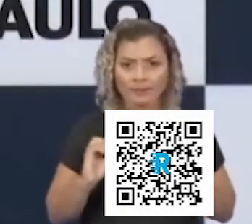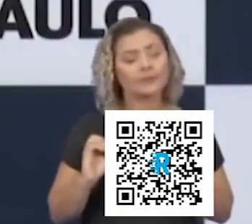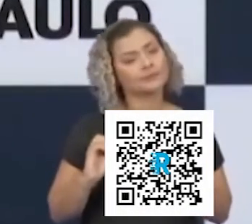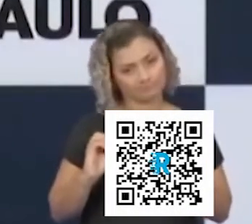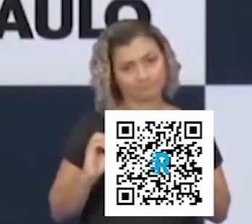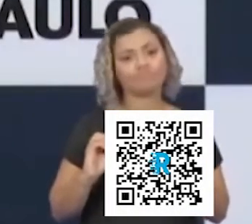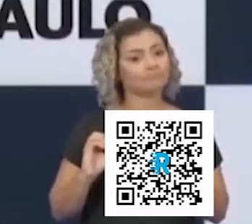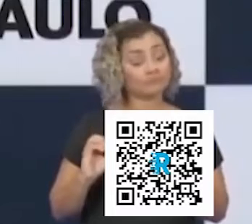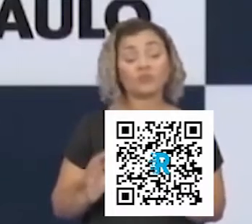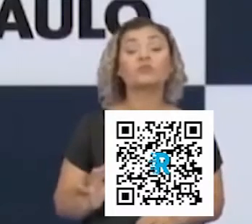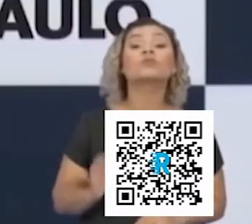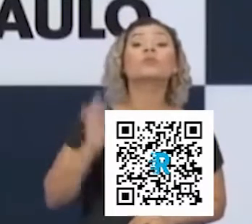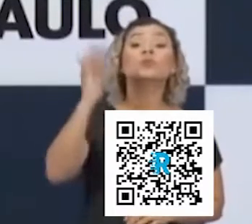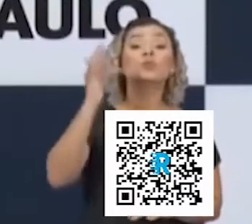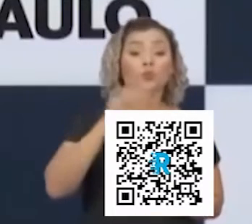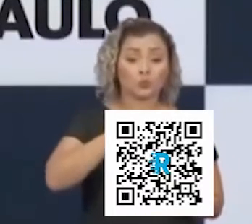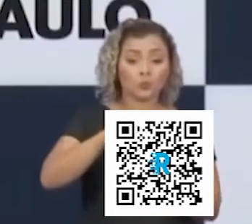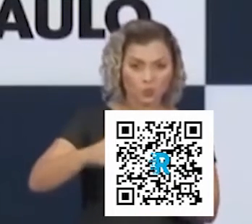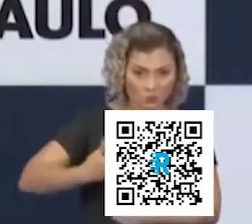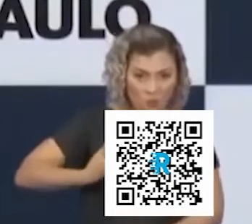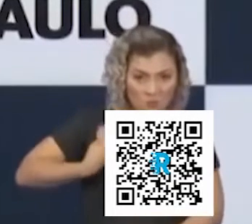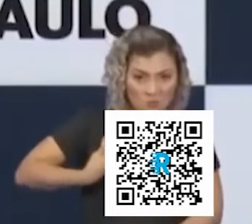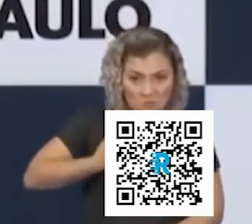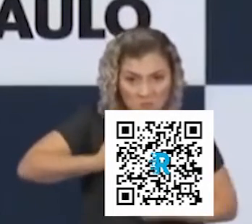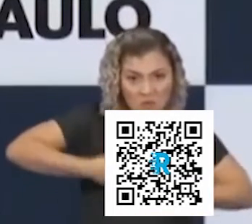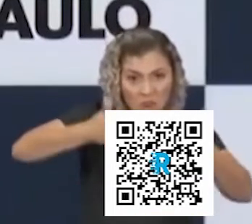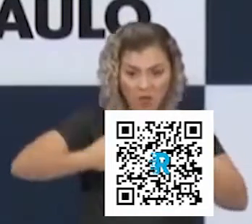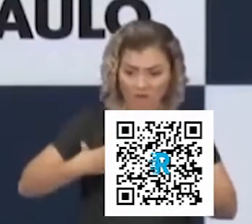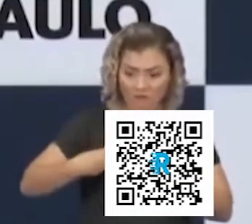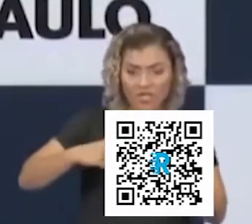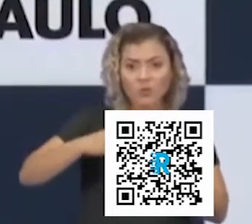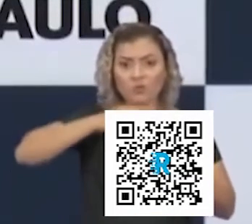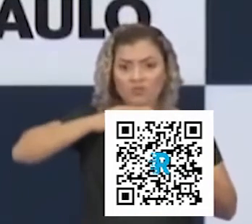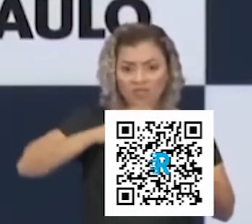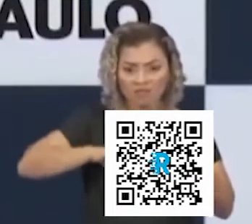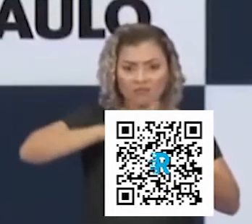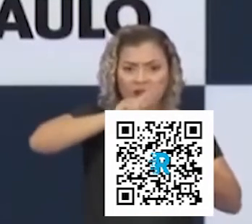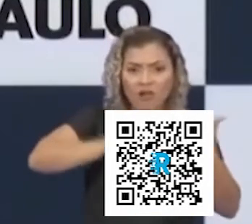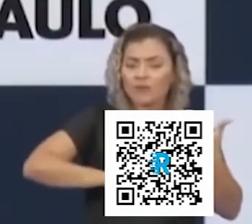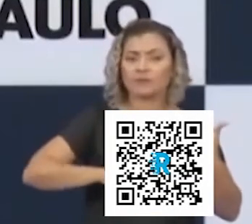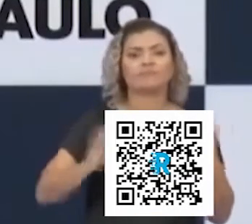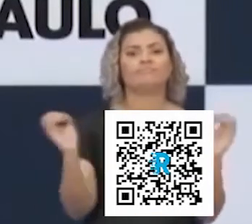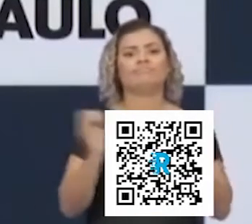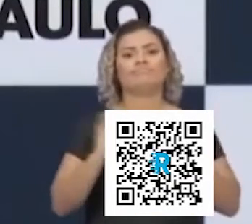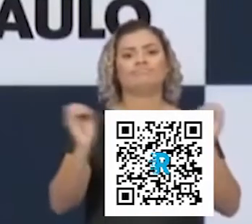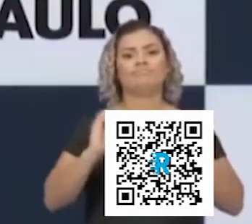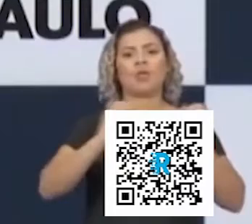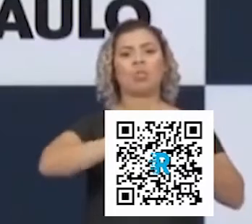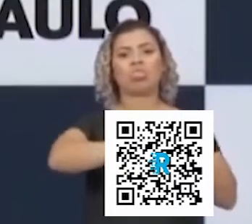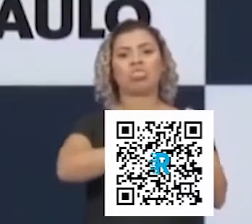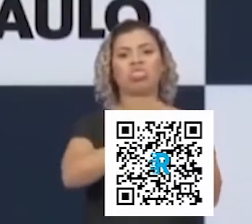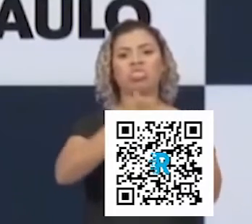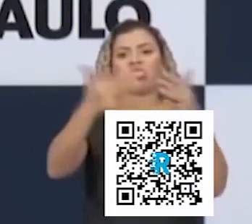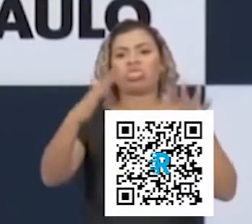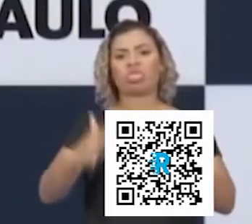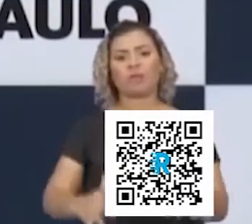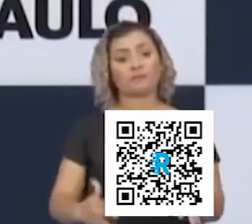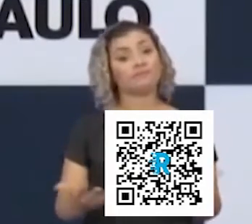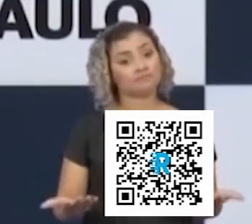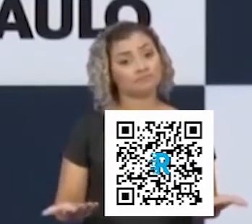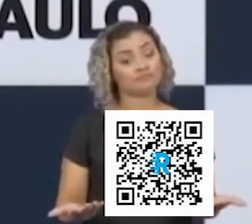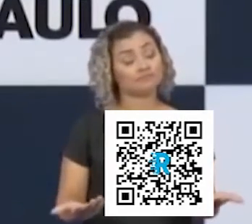não vai deixar um mundo para se viver, para os nossos filhos, para os nossos netos, para as pessoas que nós nem vamos chegar a